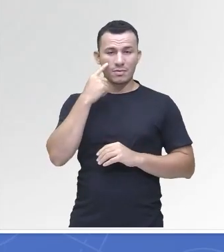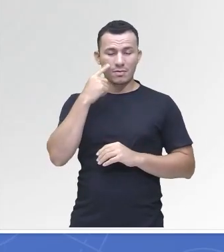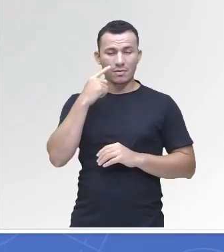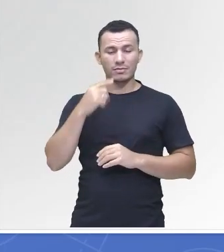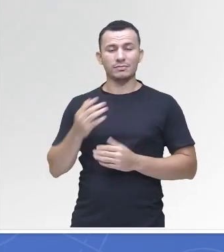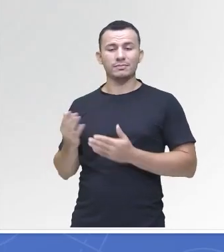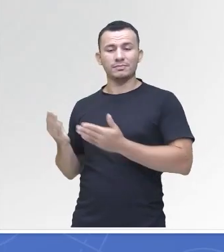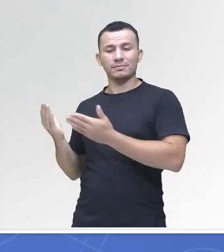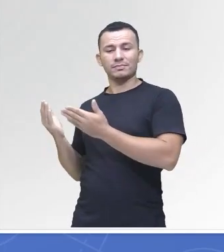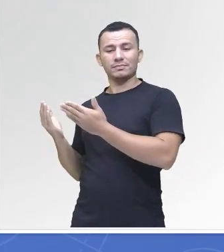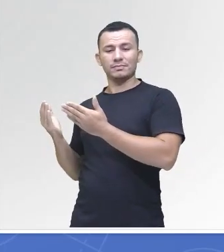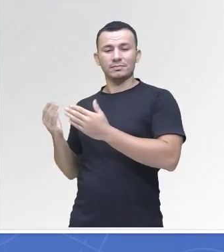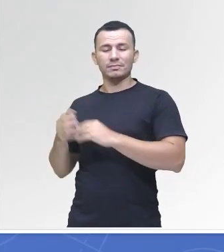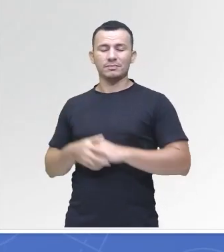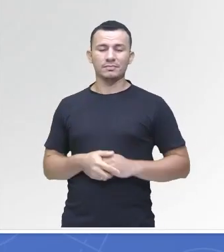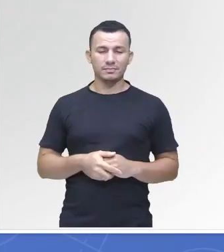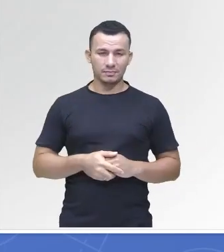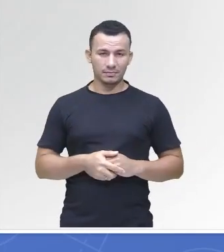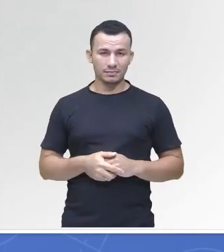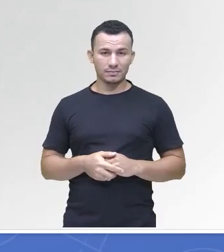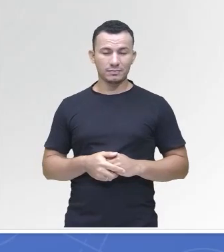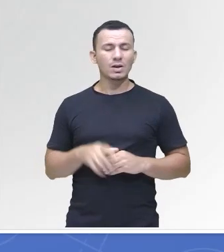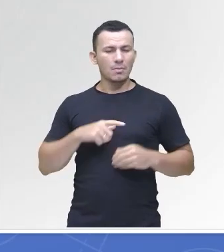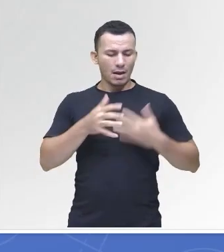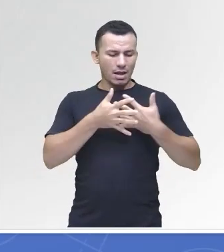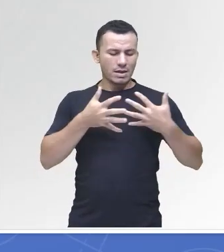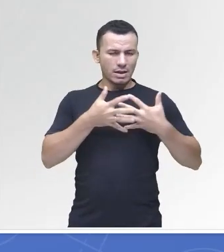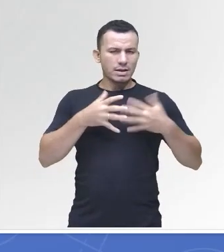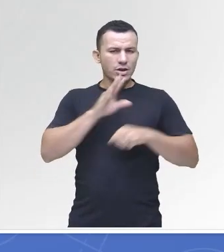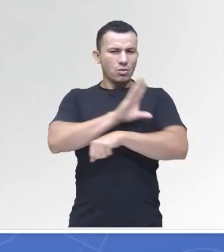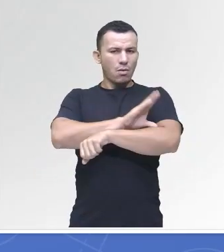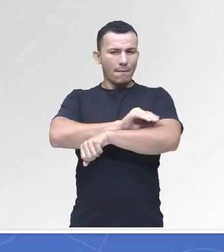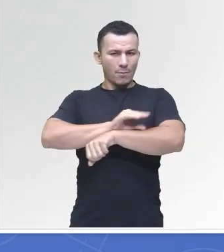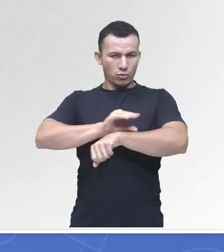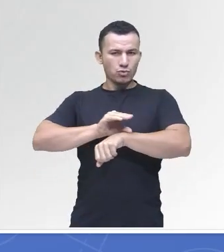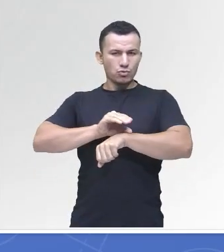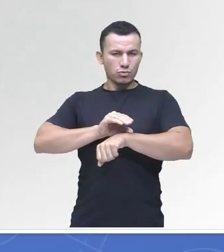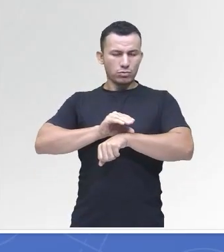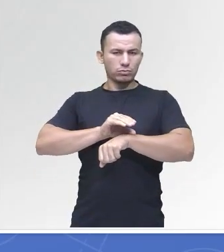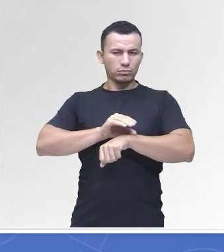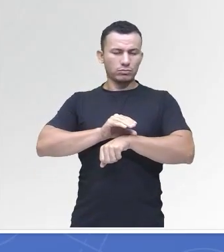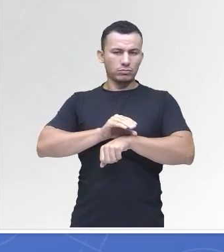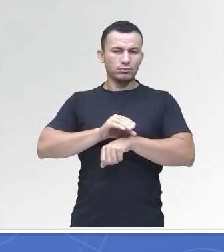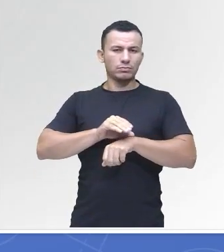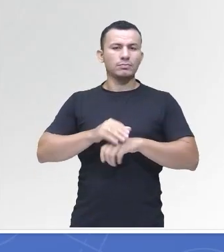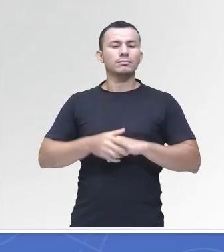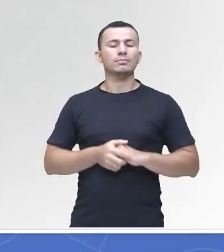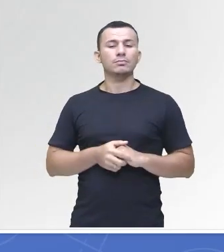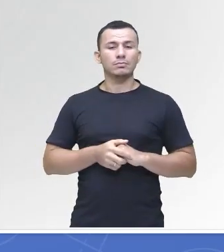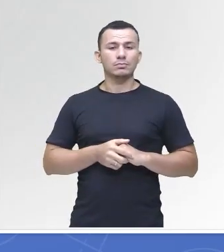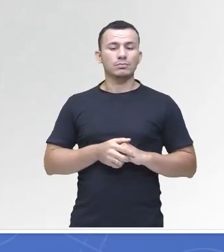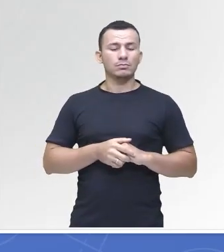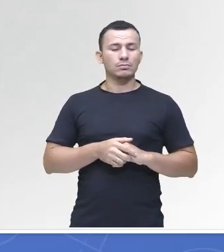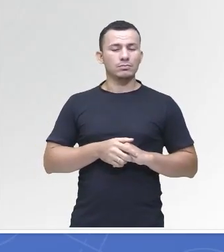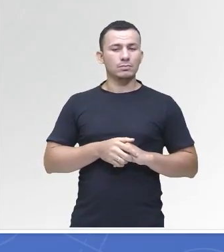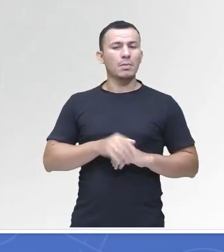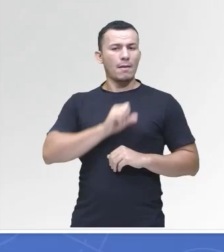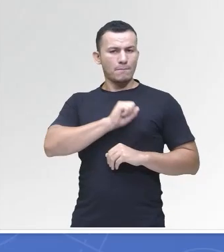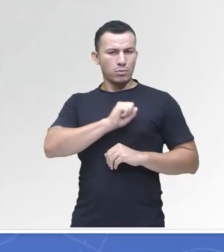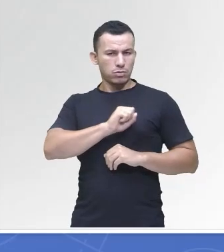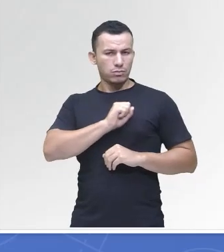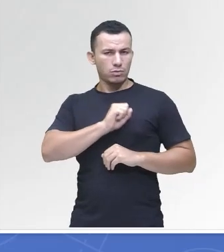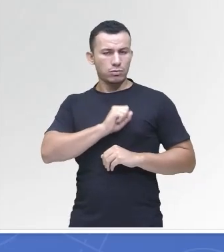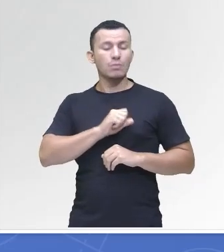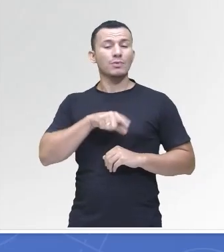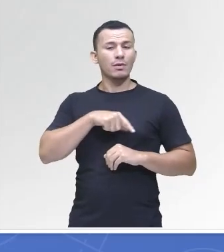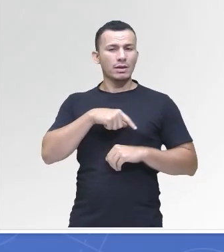desse formato, ele é um tecido muscular estriado cardíaco. Por ser